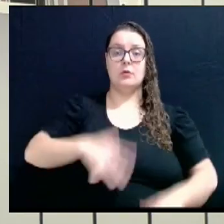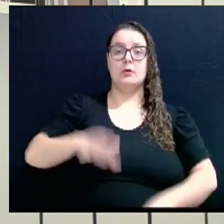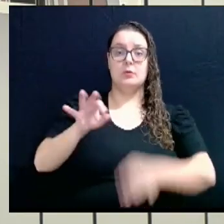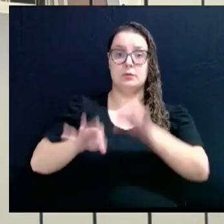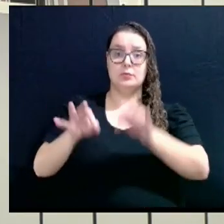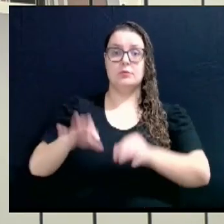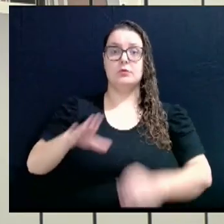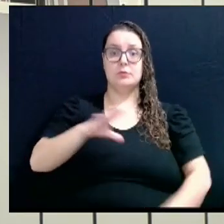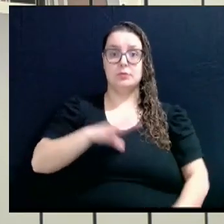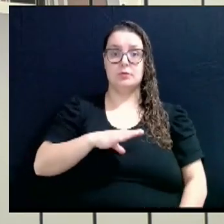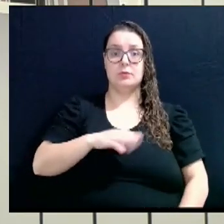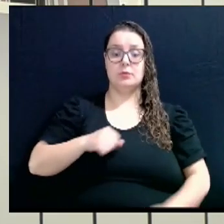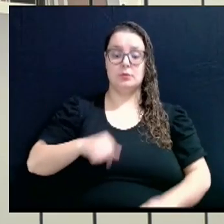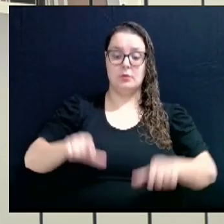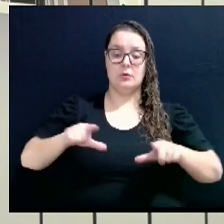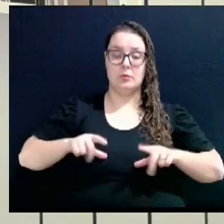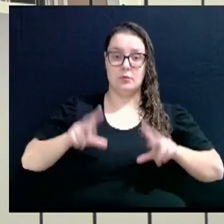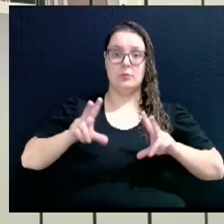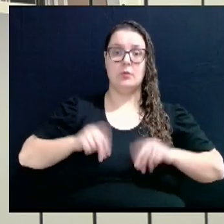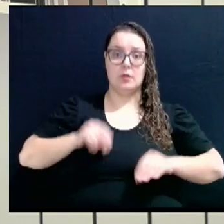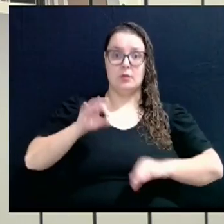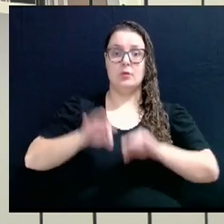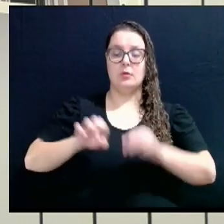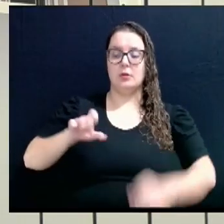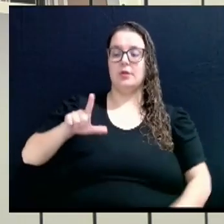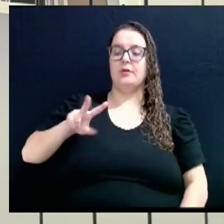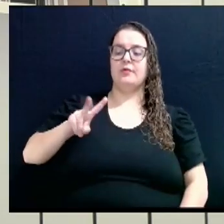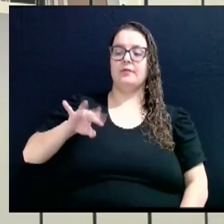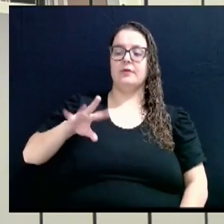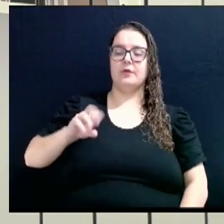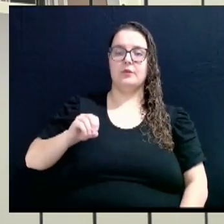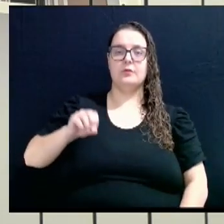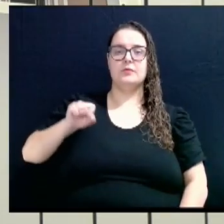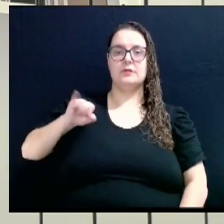o diploma de mérito jurídico Elvino Silva Filho.